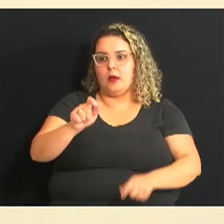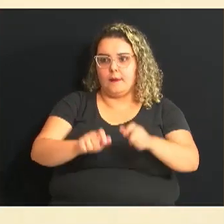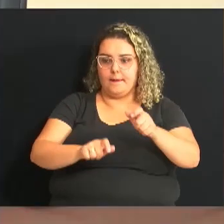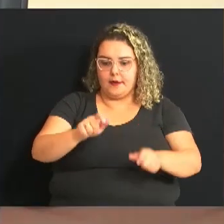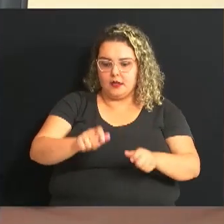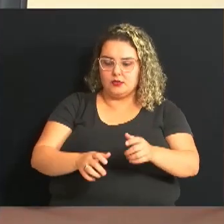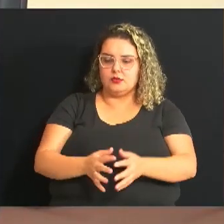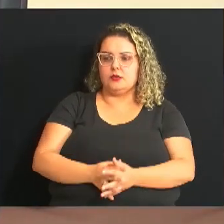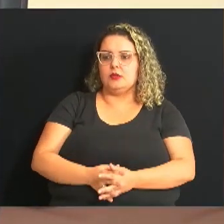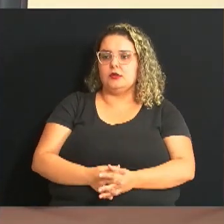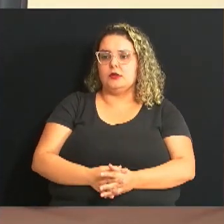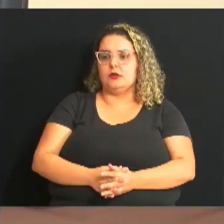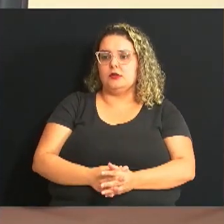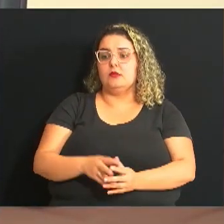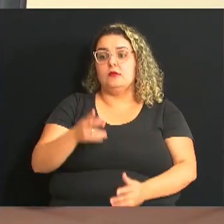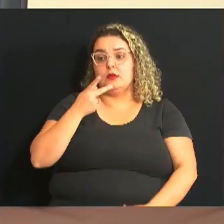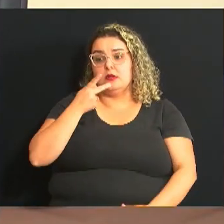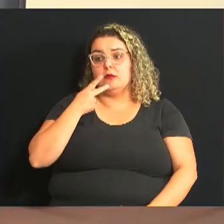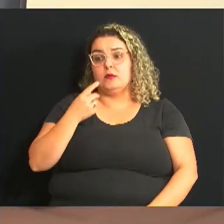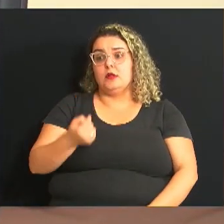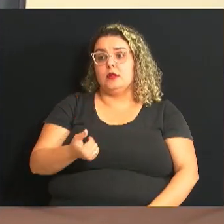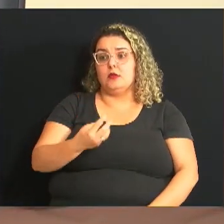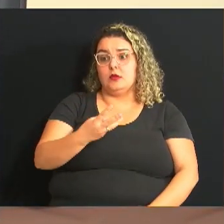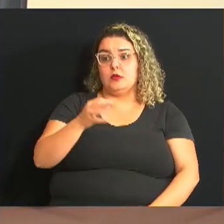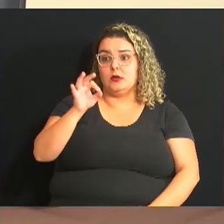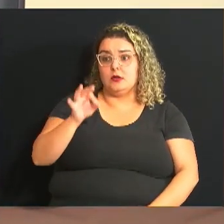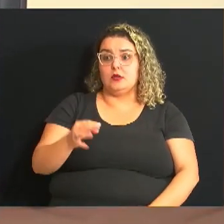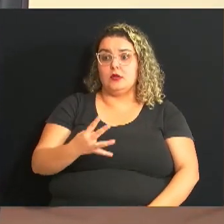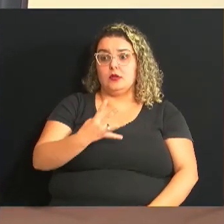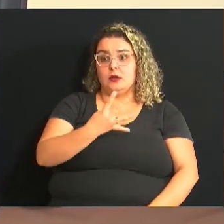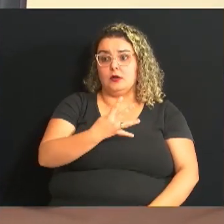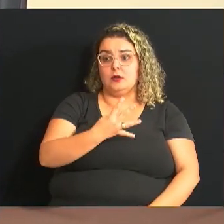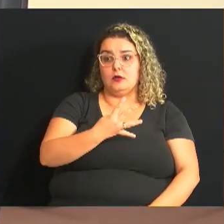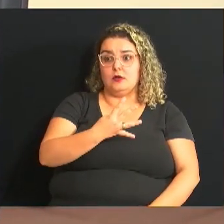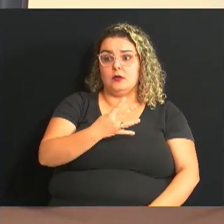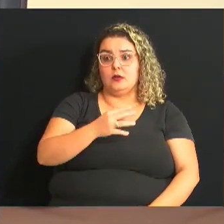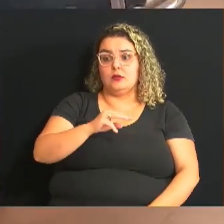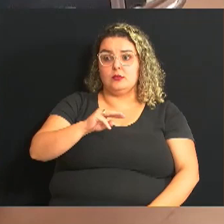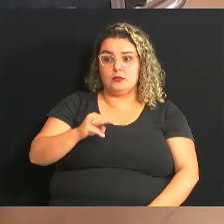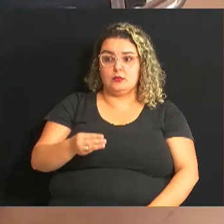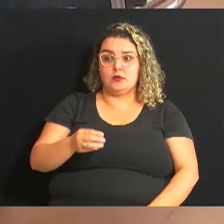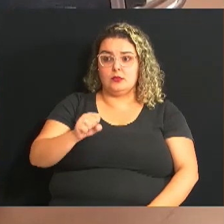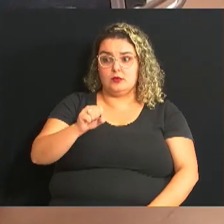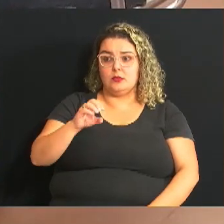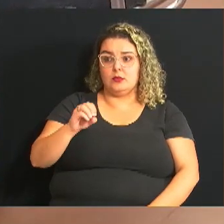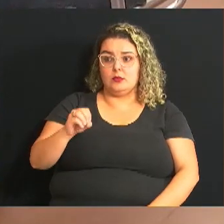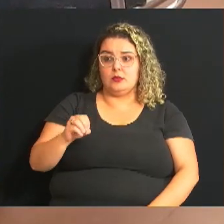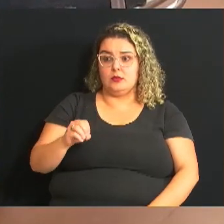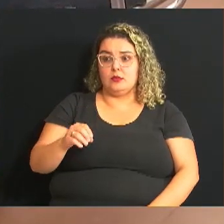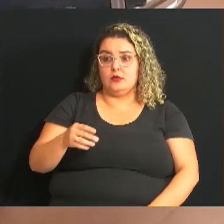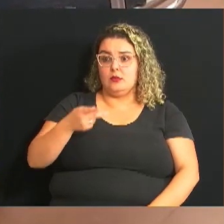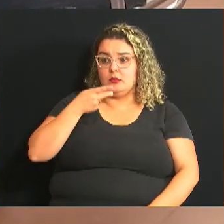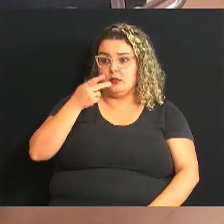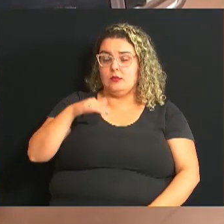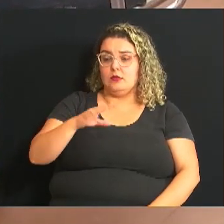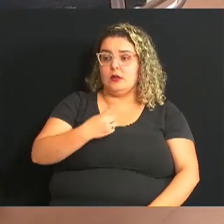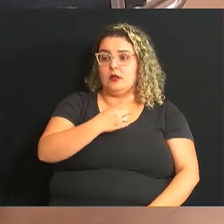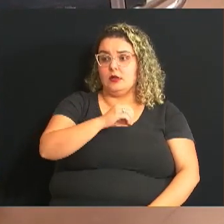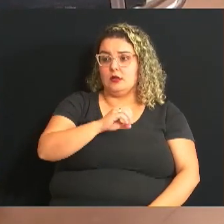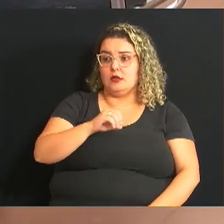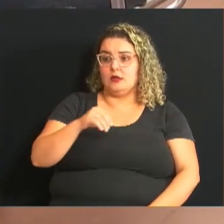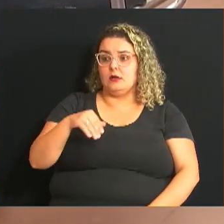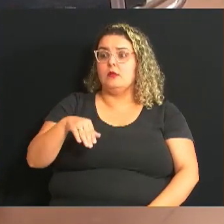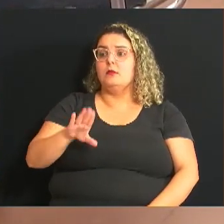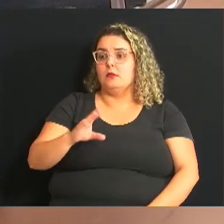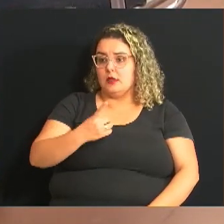se a gente está falando em quase 3%, 4.800.000, a gente está falando mais de 100 milhões, seria isso? Ou quase mais de 100 milhões?